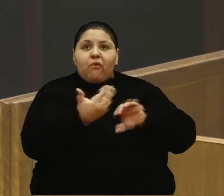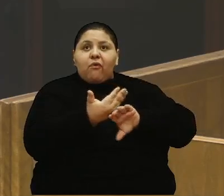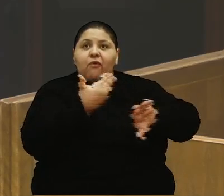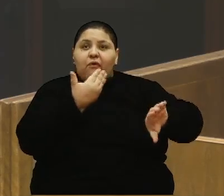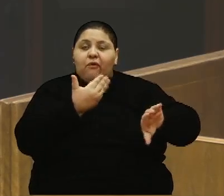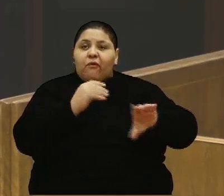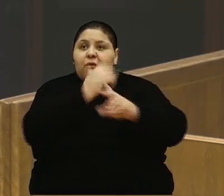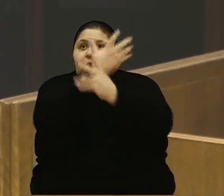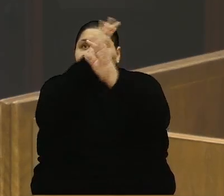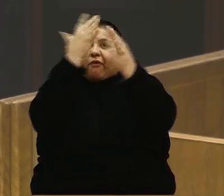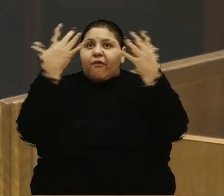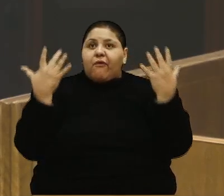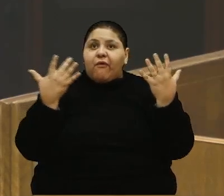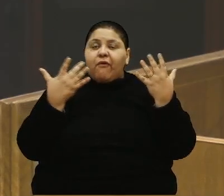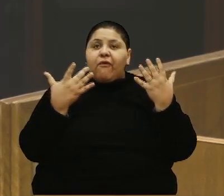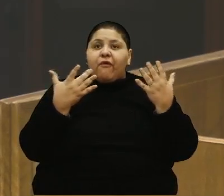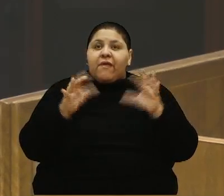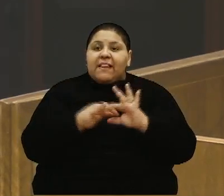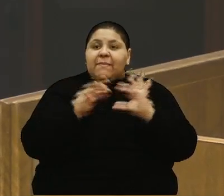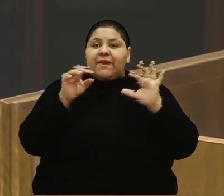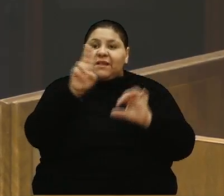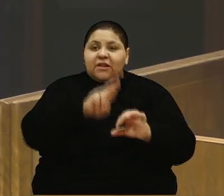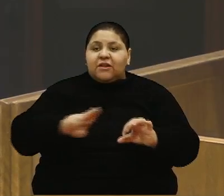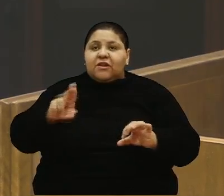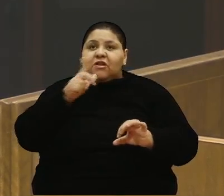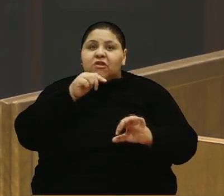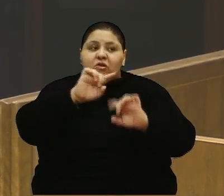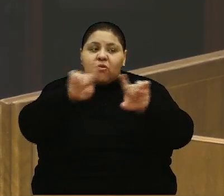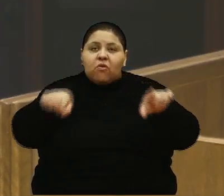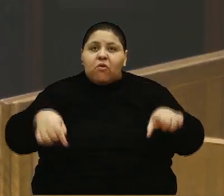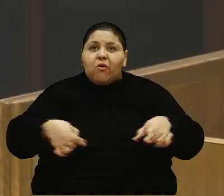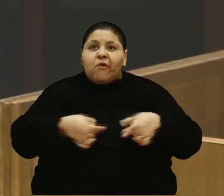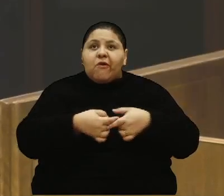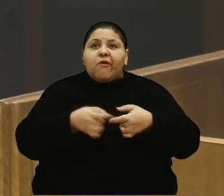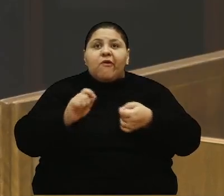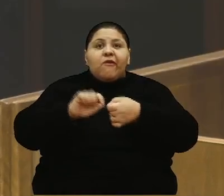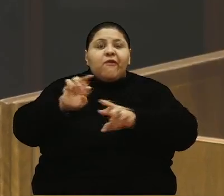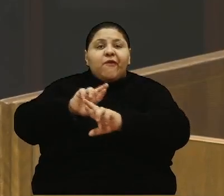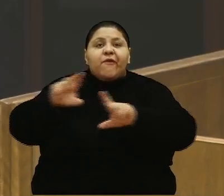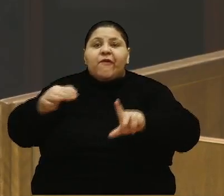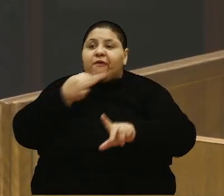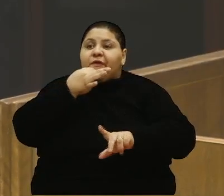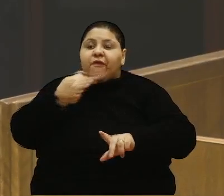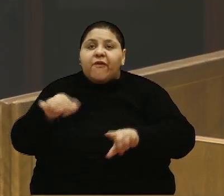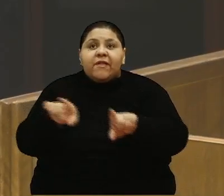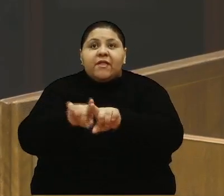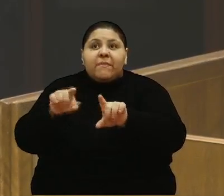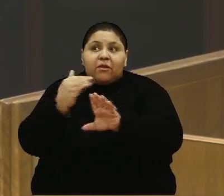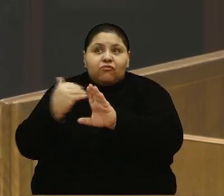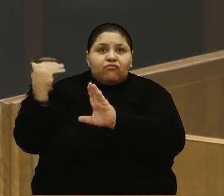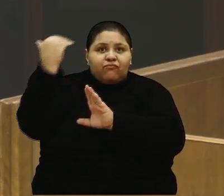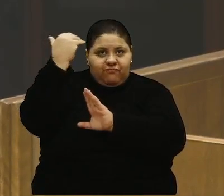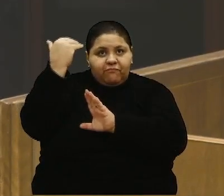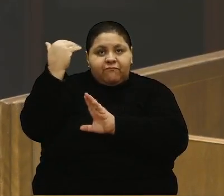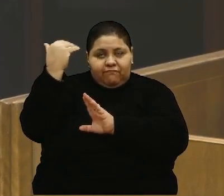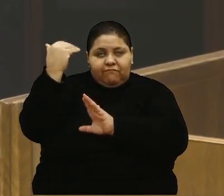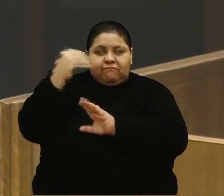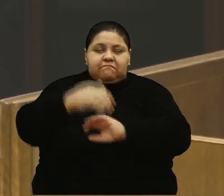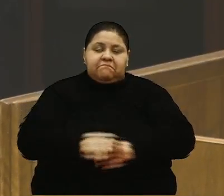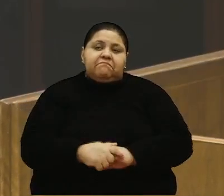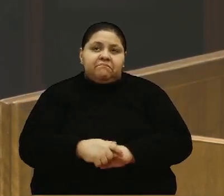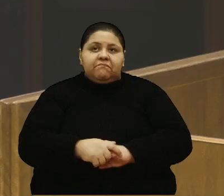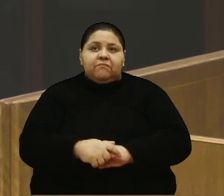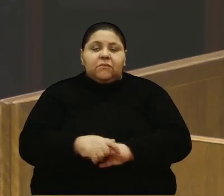licenciamento ambiental da outorga do uso da água, contrariando decisões, inclusive, do Supremo. Tá?